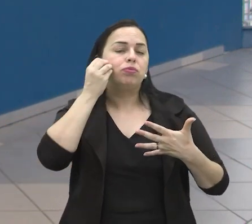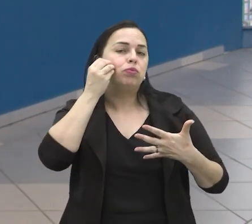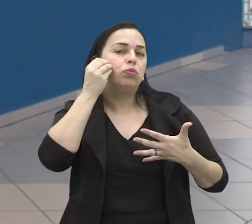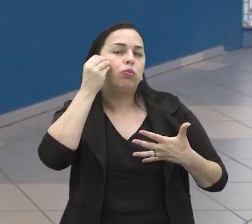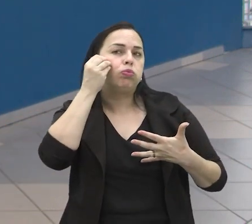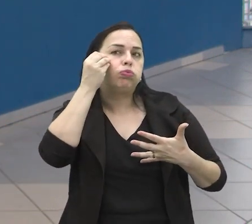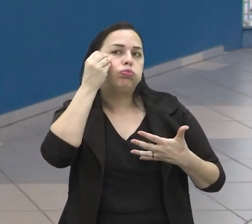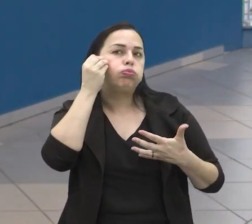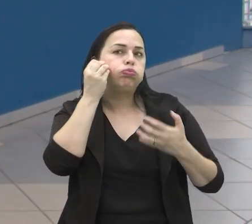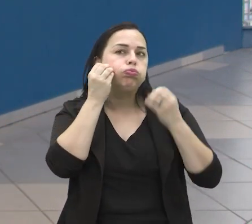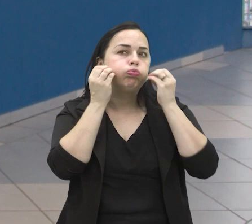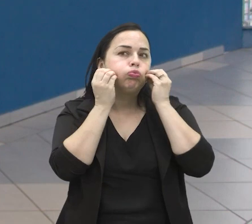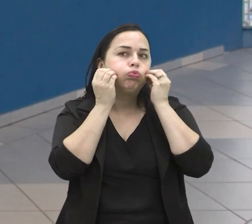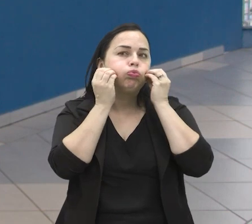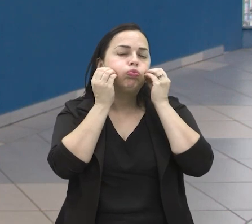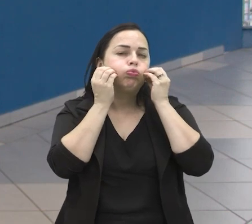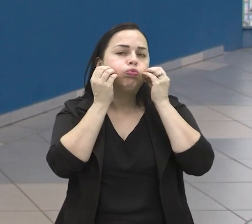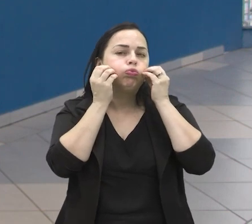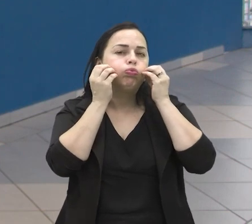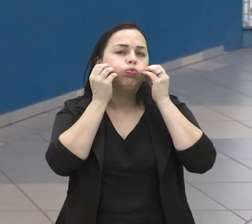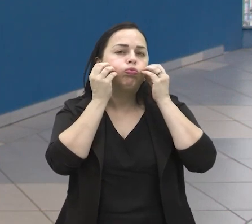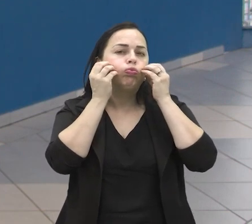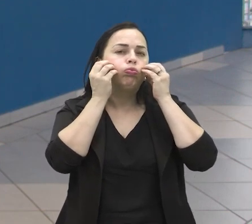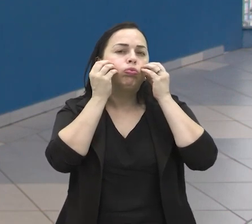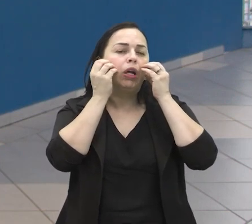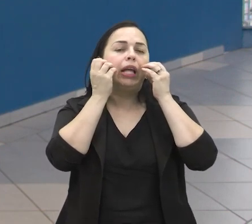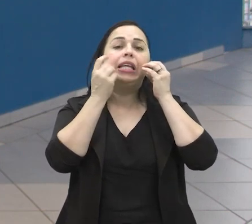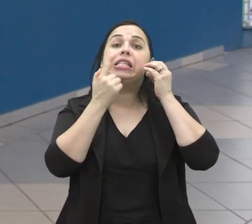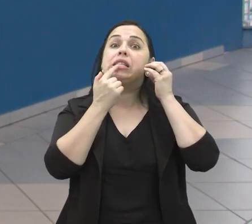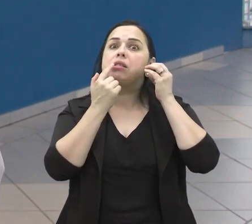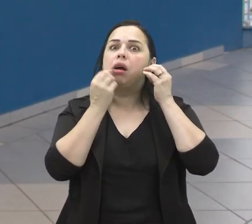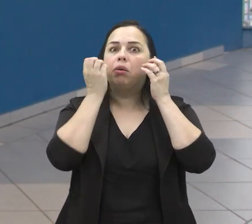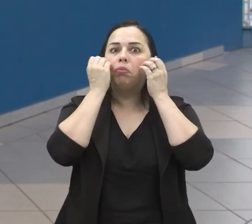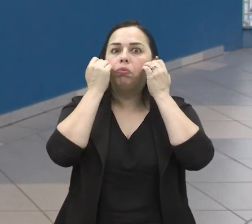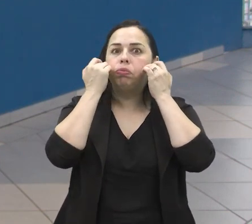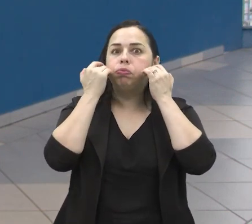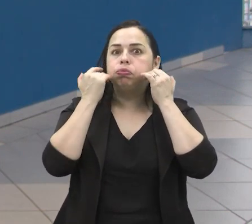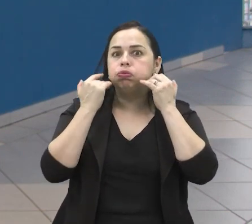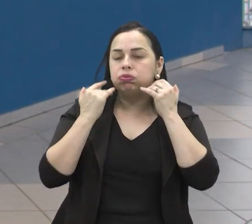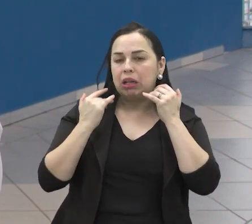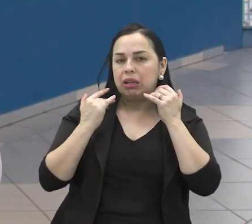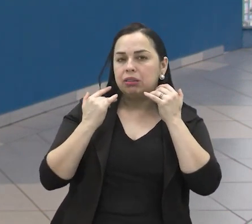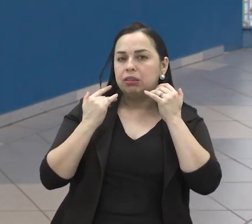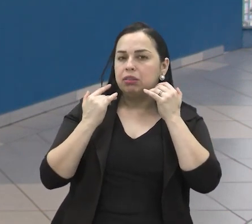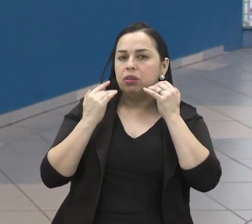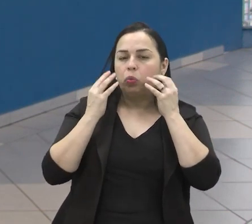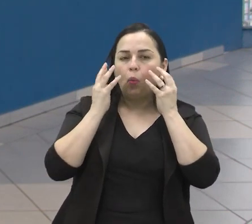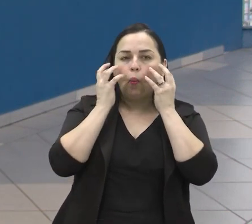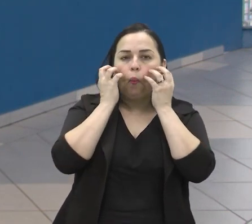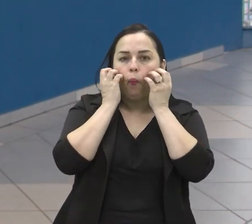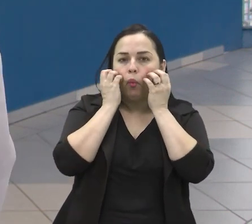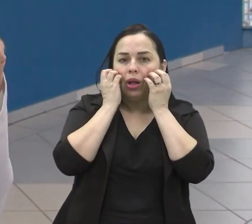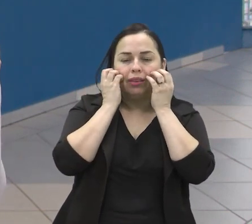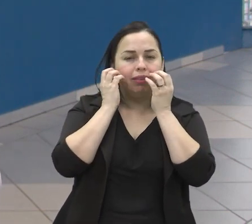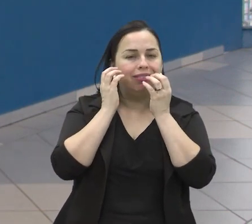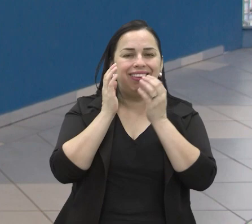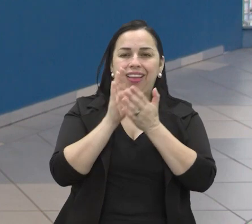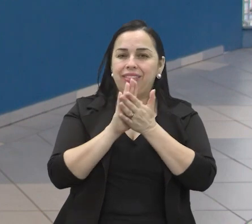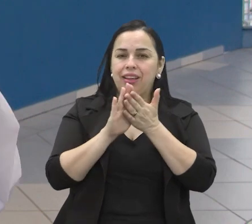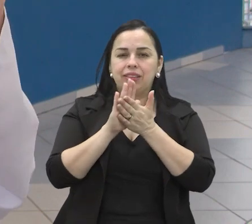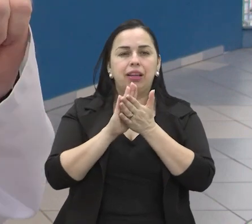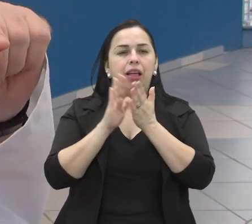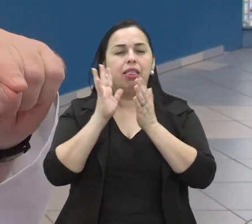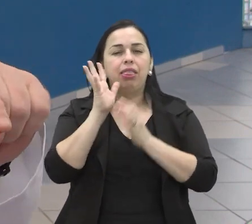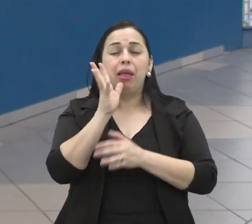são pelotinhas que crescem devagar, sangram, faz uma feridinha, não